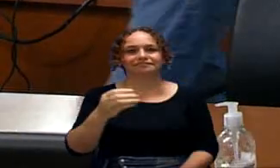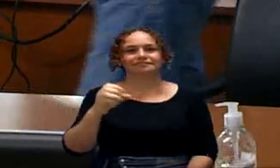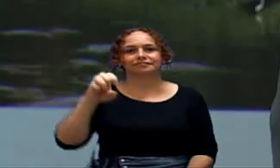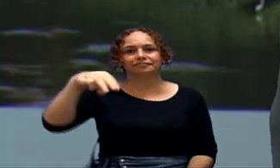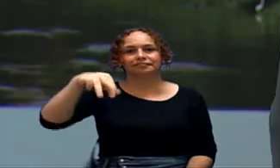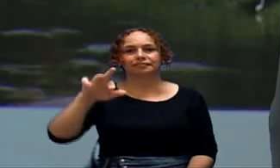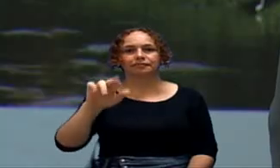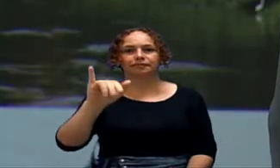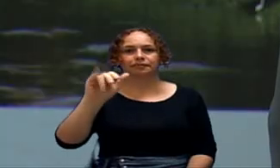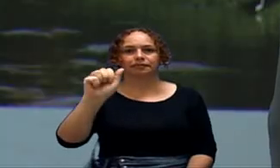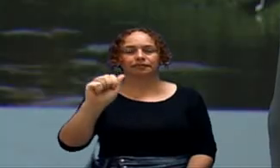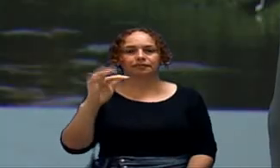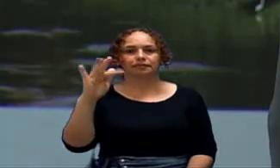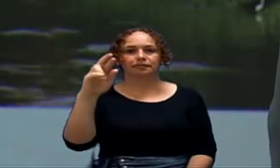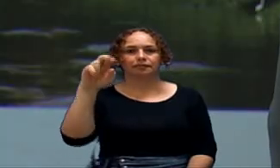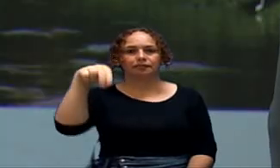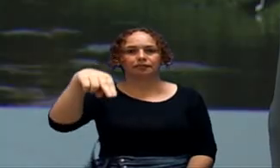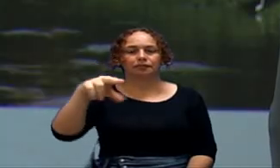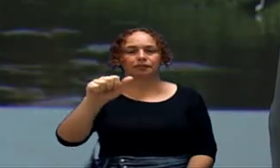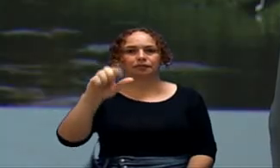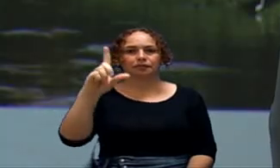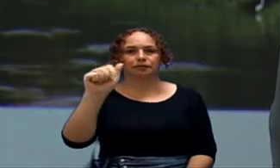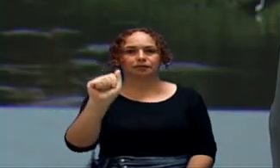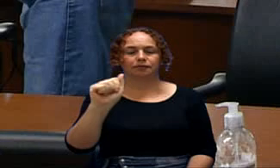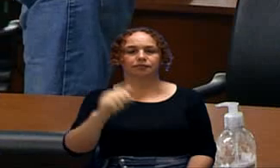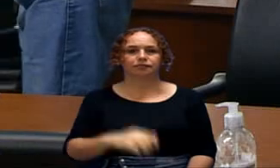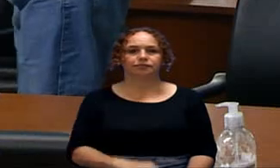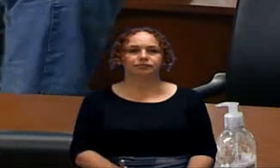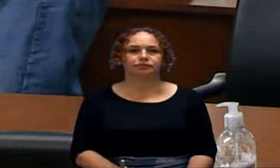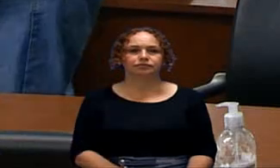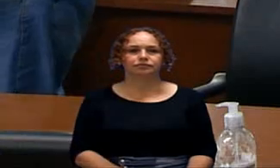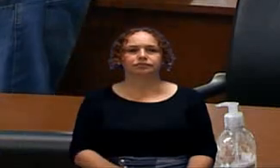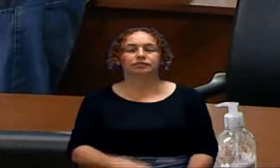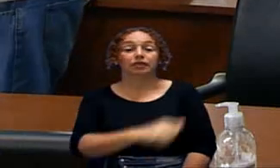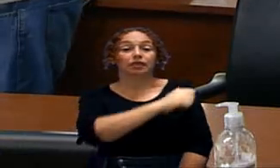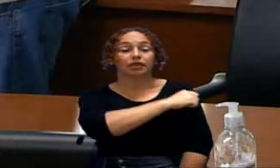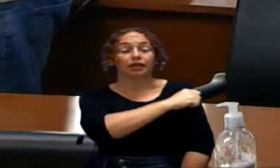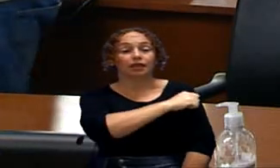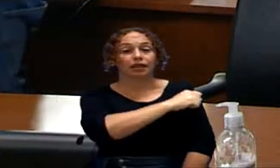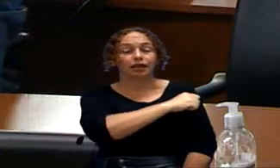Estudante de Ciências Biológicas, Gabriel Henrique Pereira.